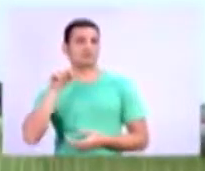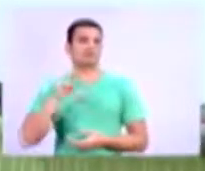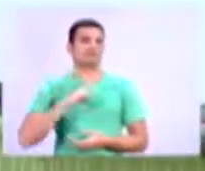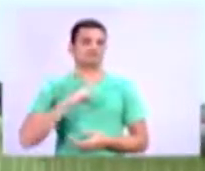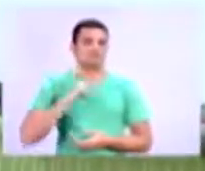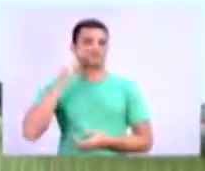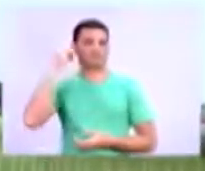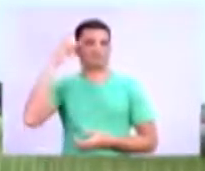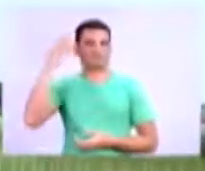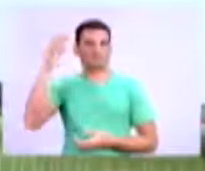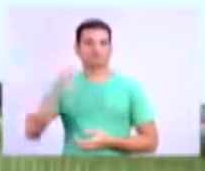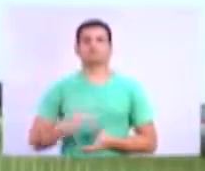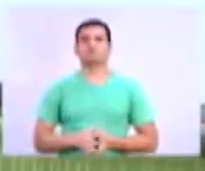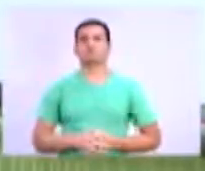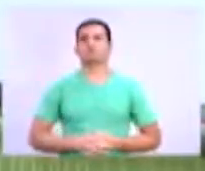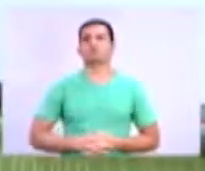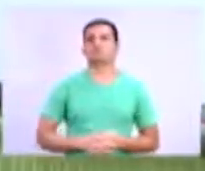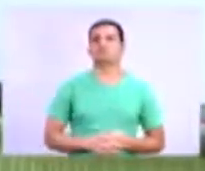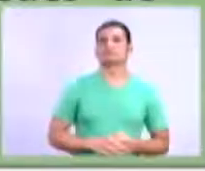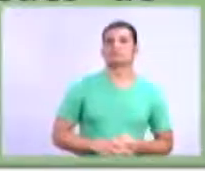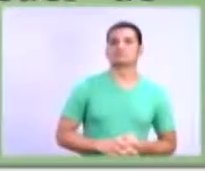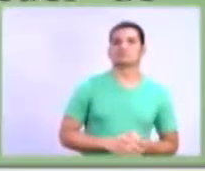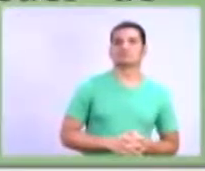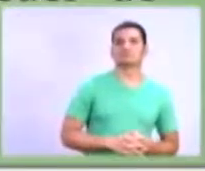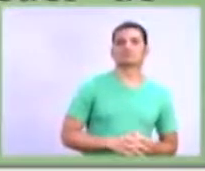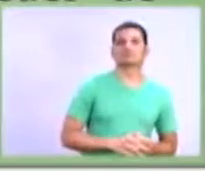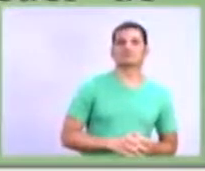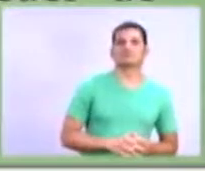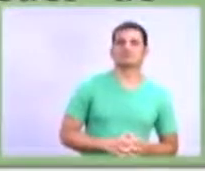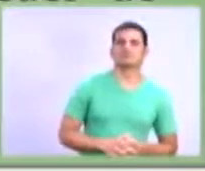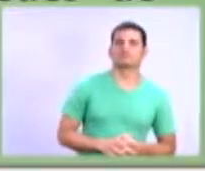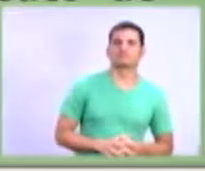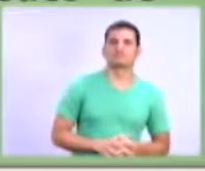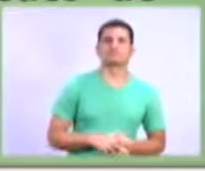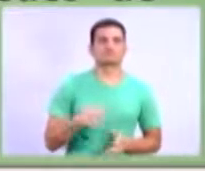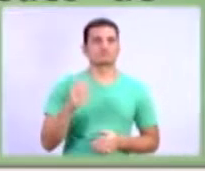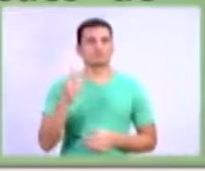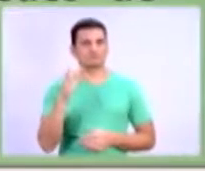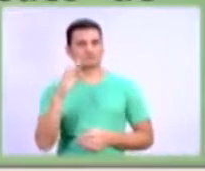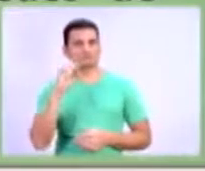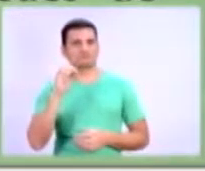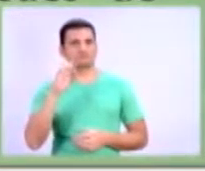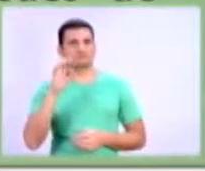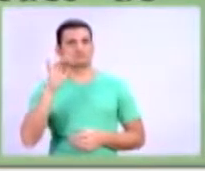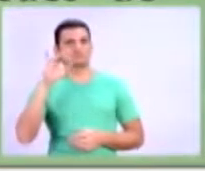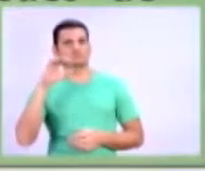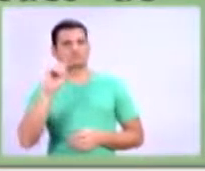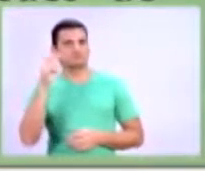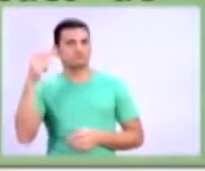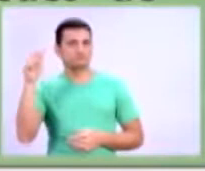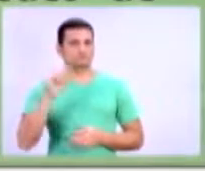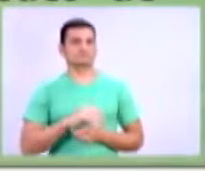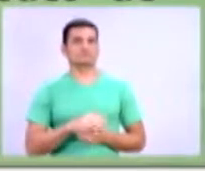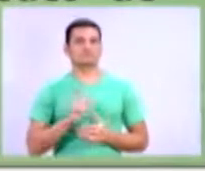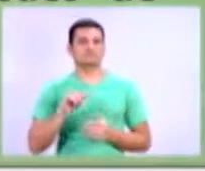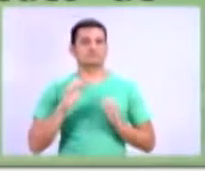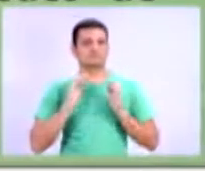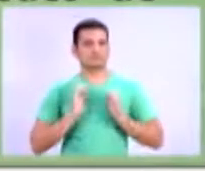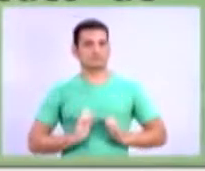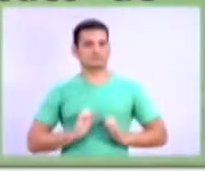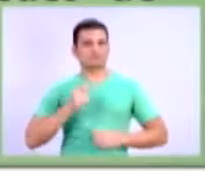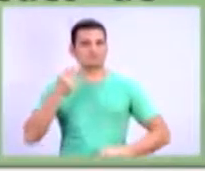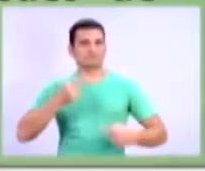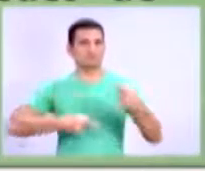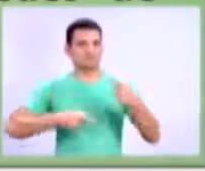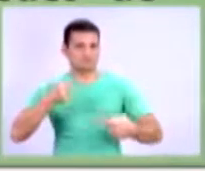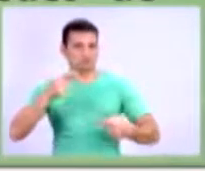essa reflexão. Um outro ponto que a ecoética coloca é que ela é uma ética